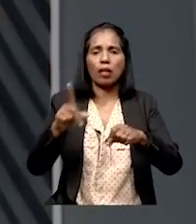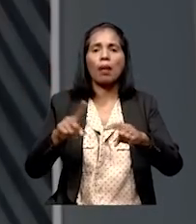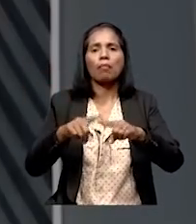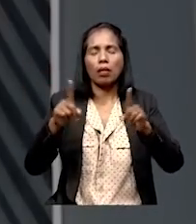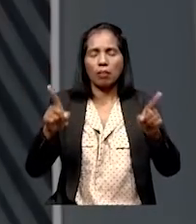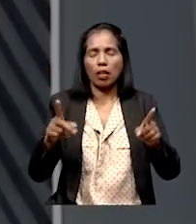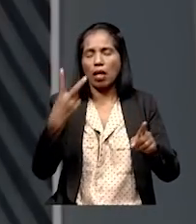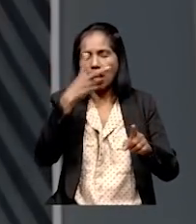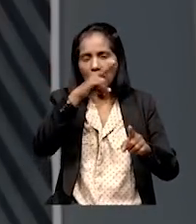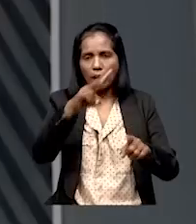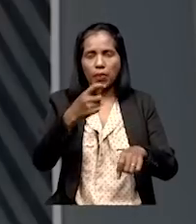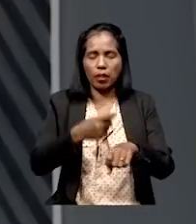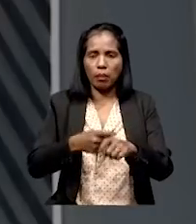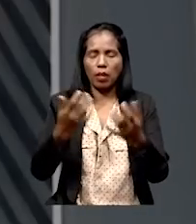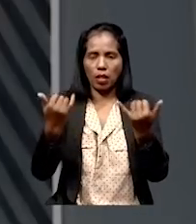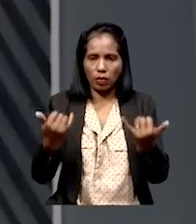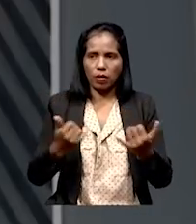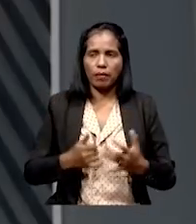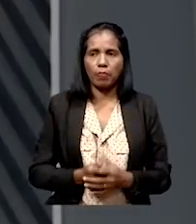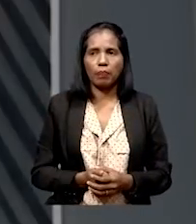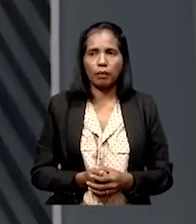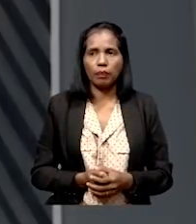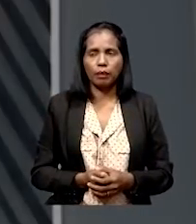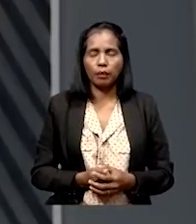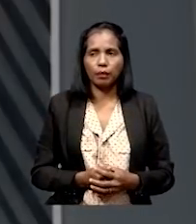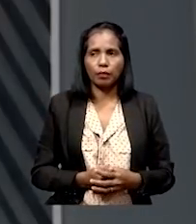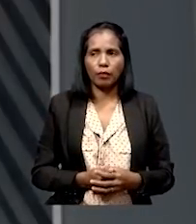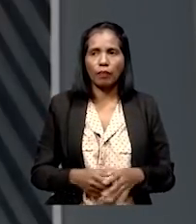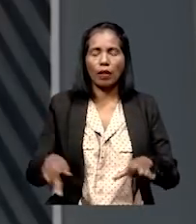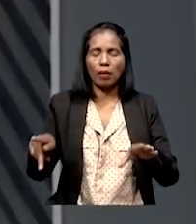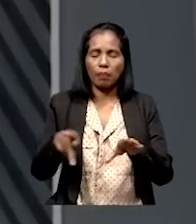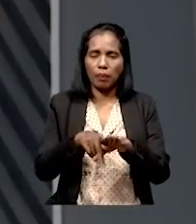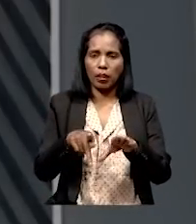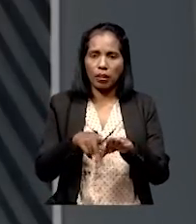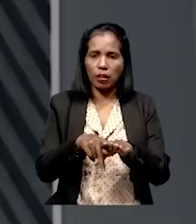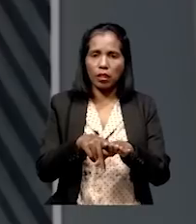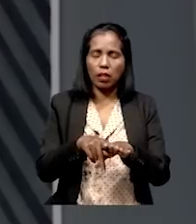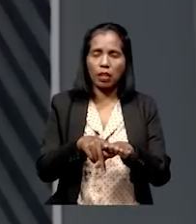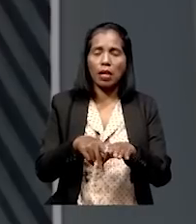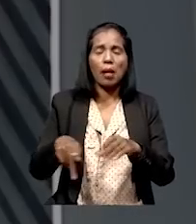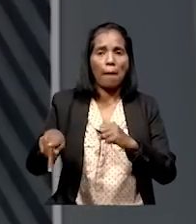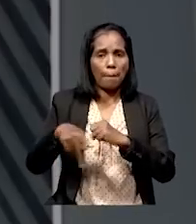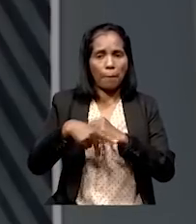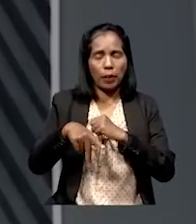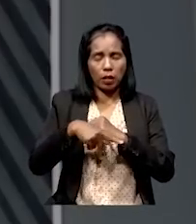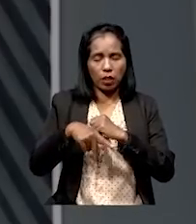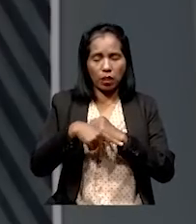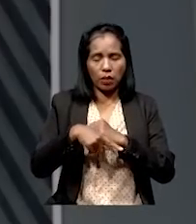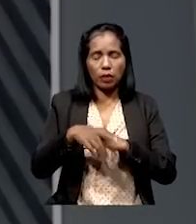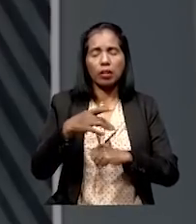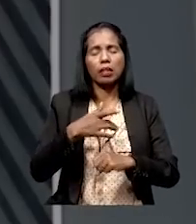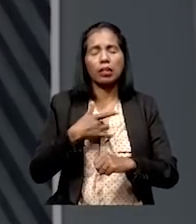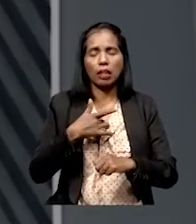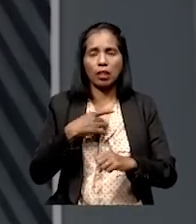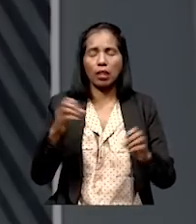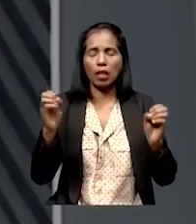a situação agora, o Partido Senar-Tenian tem oportunidade para a